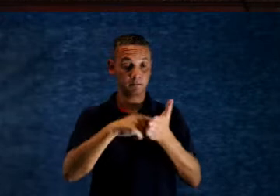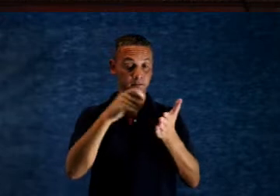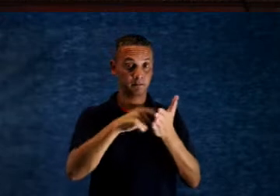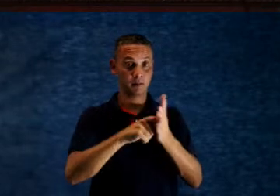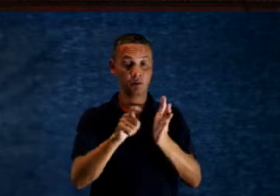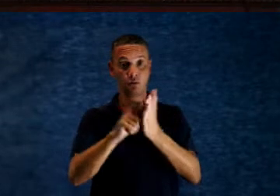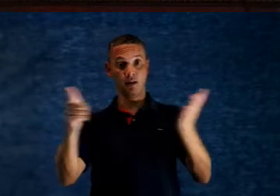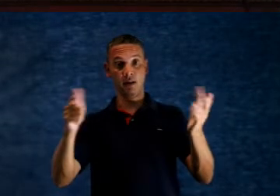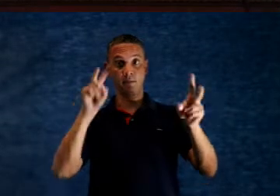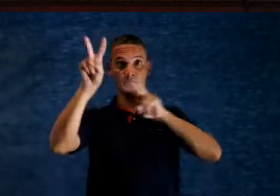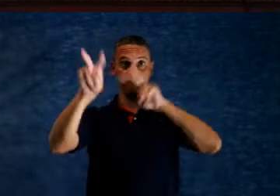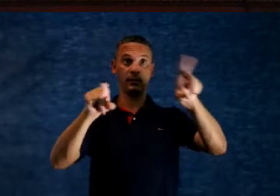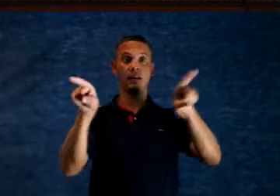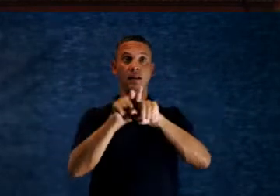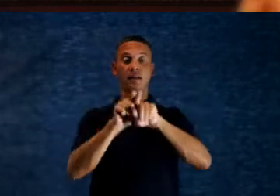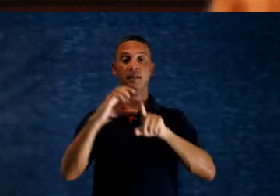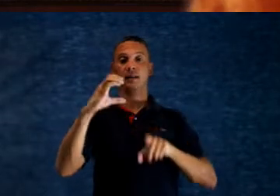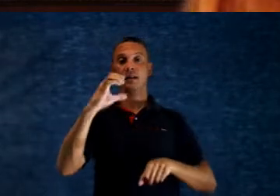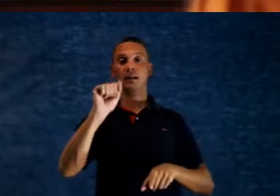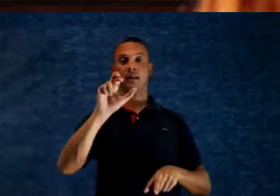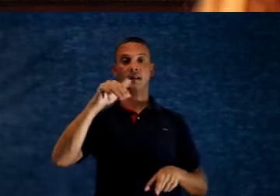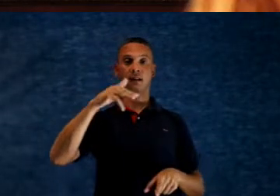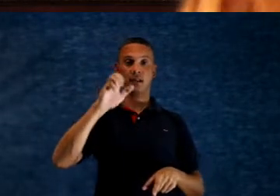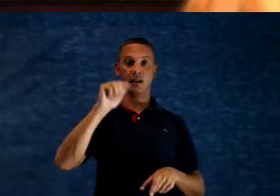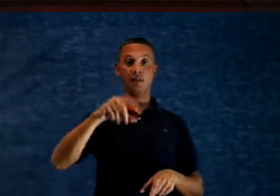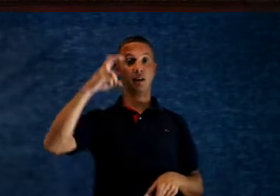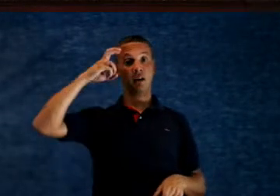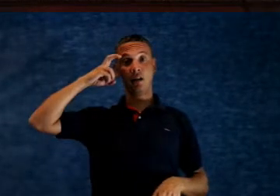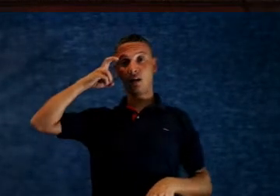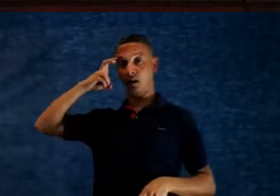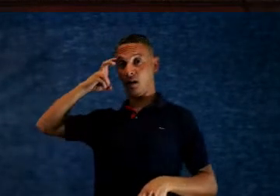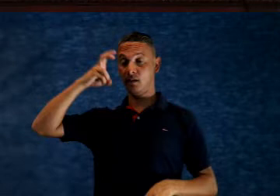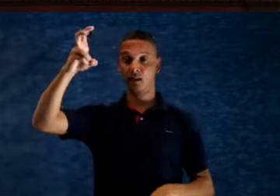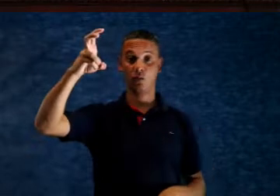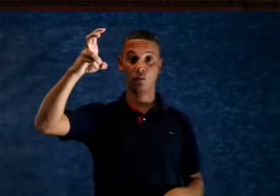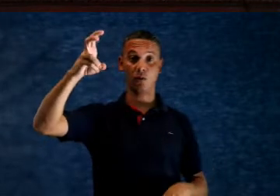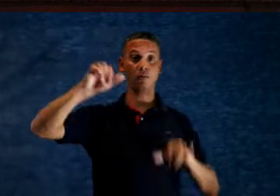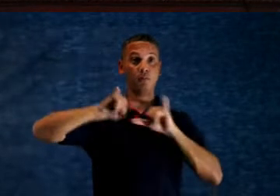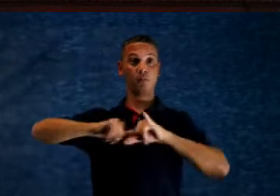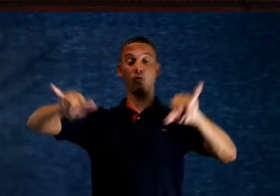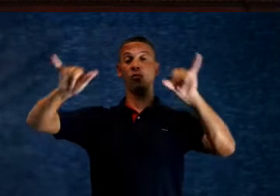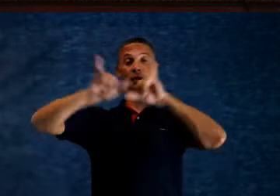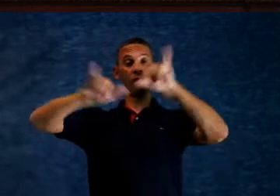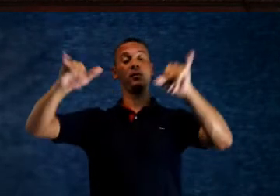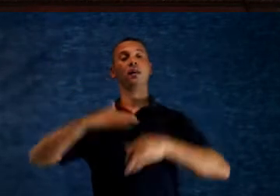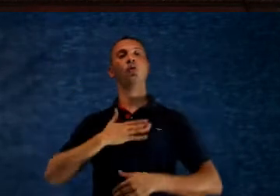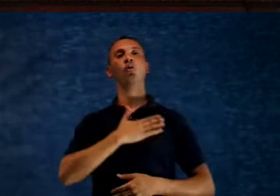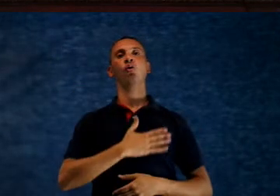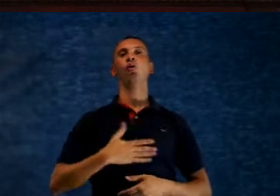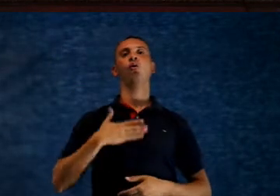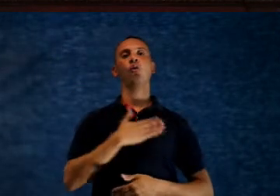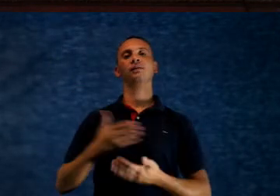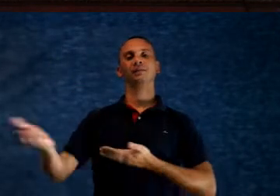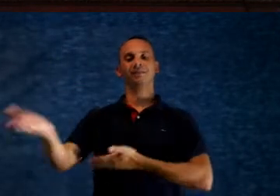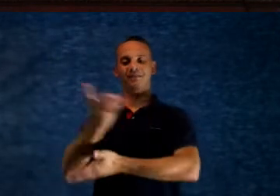de jornalista, Carmen também é uma intelectual pública, que gosta de